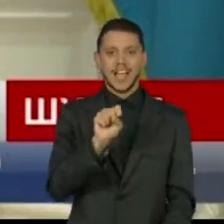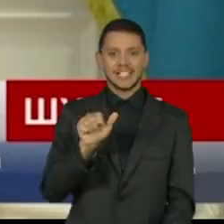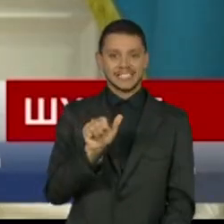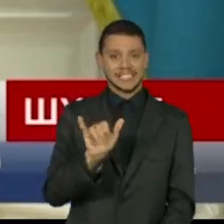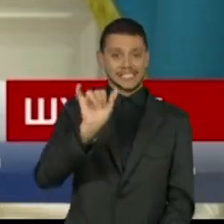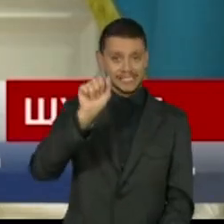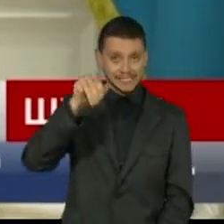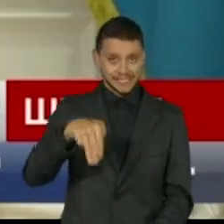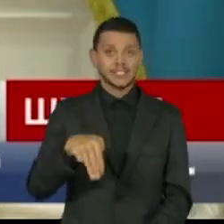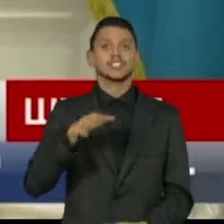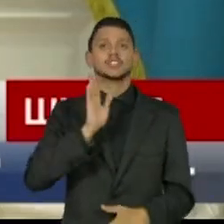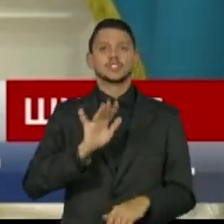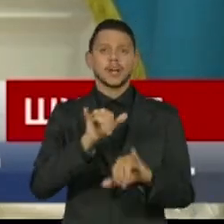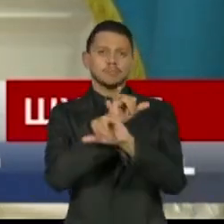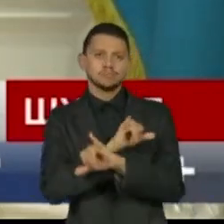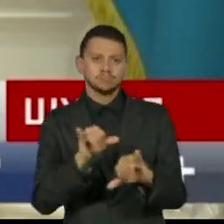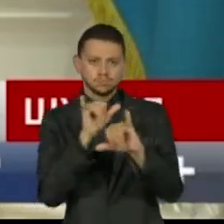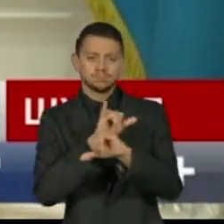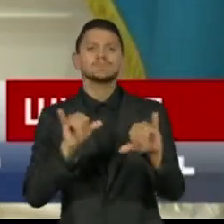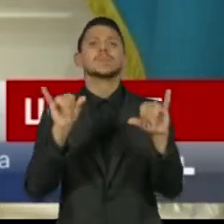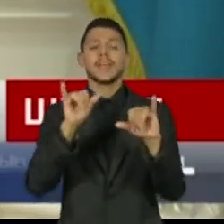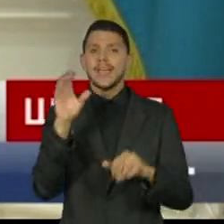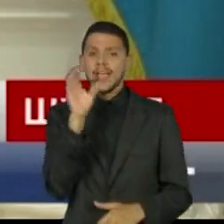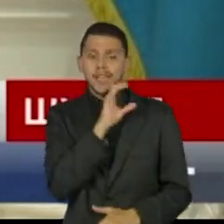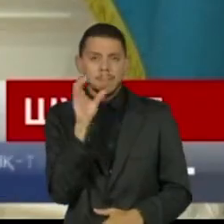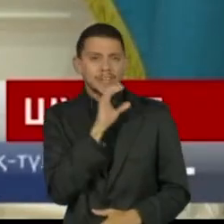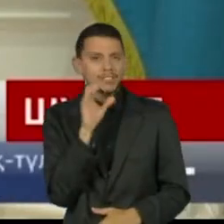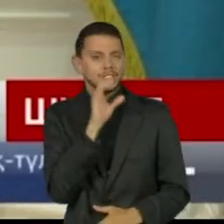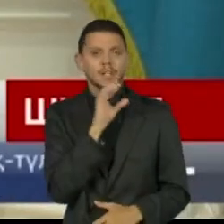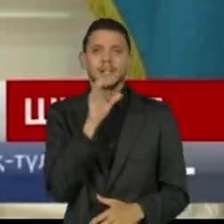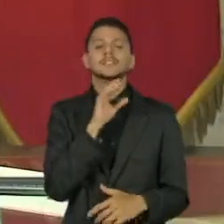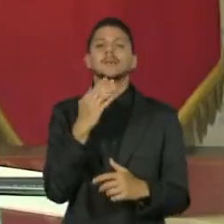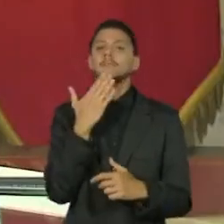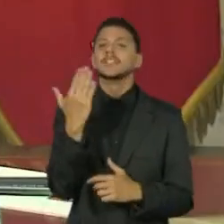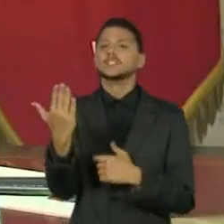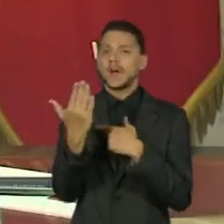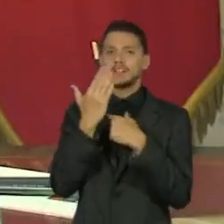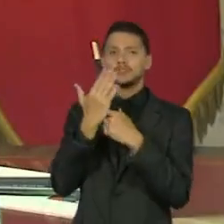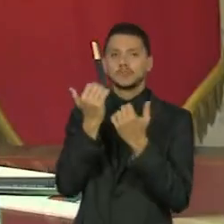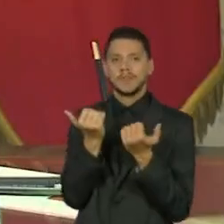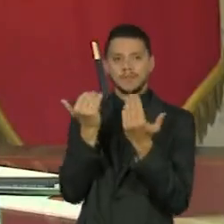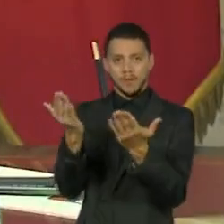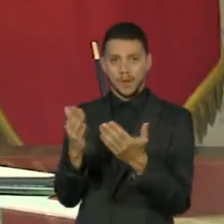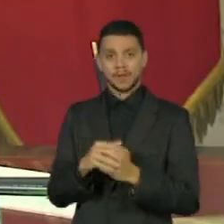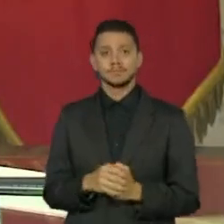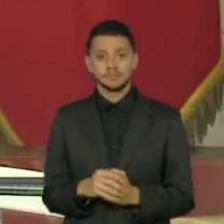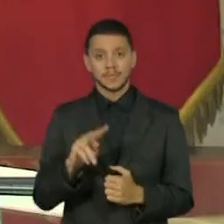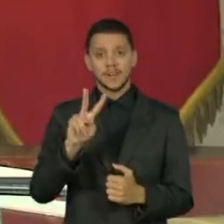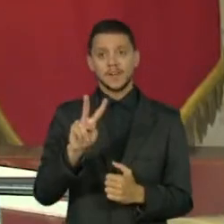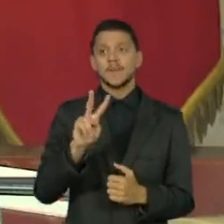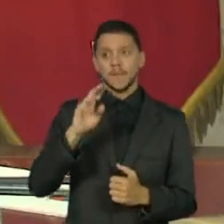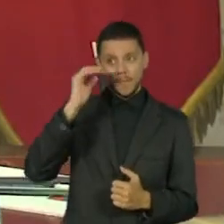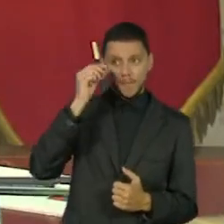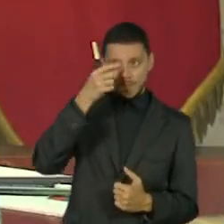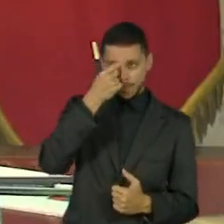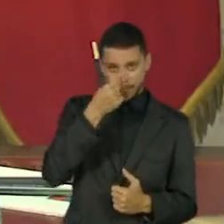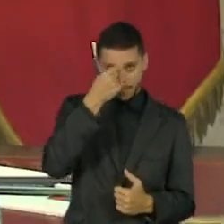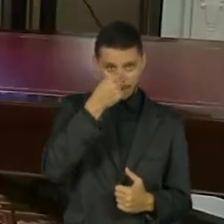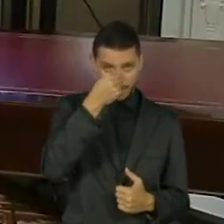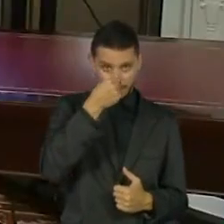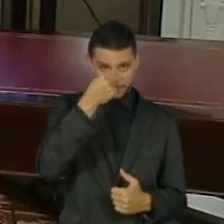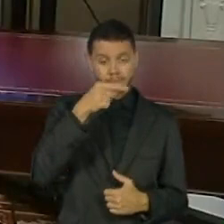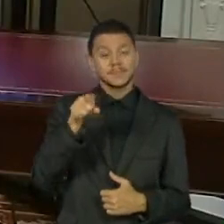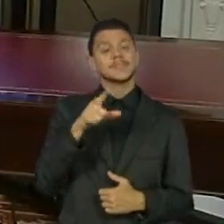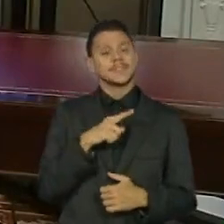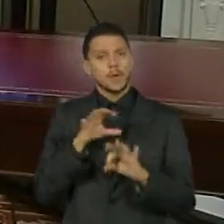tokayev que já tinha declarado o estado de emergência pediu ajuda externa do admir Putin EA organização do Tratado